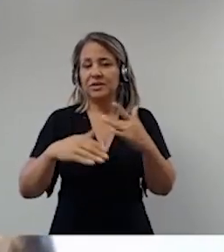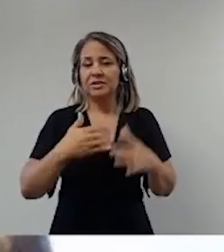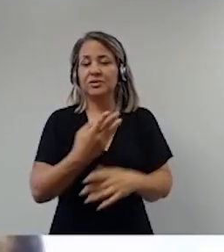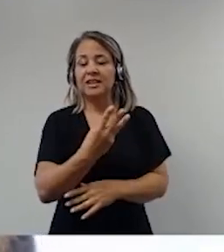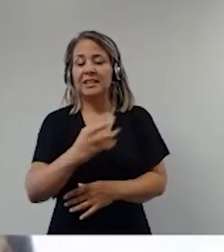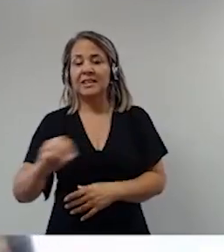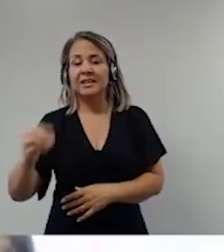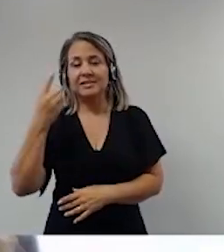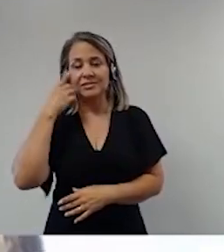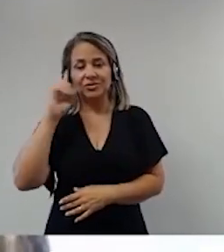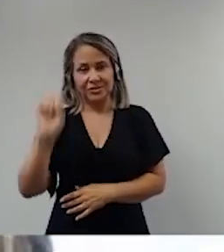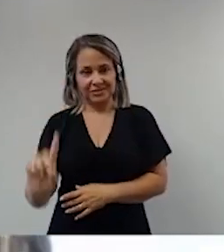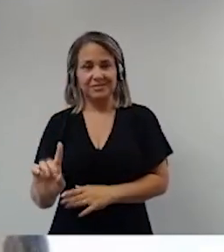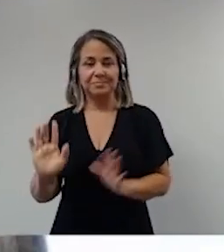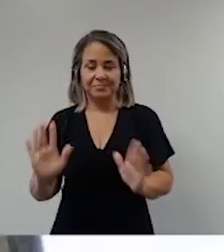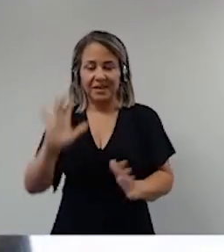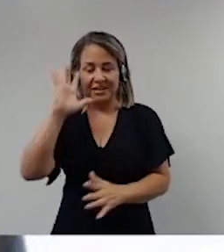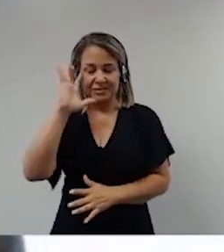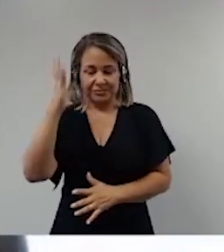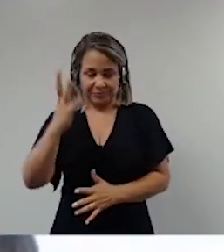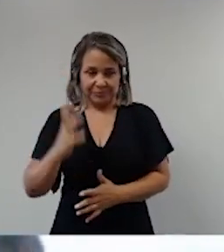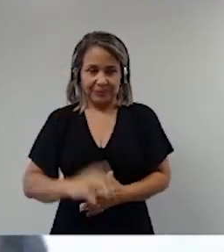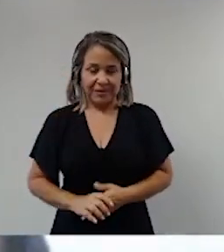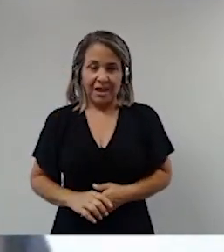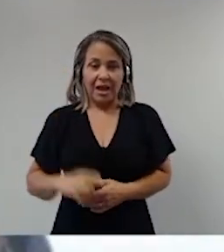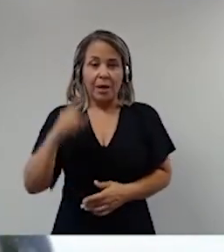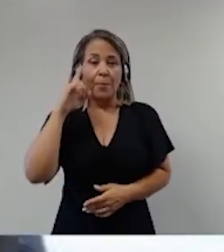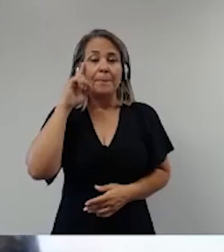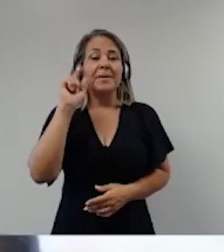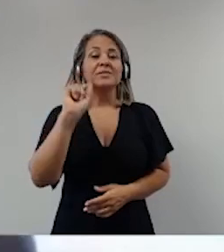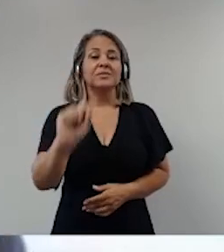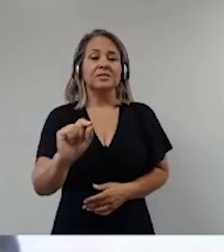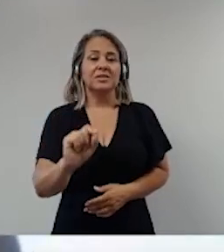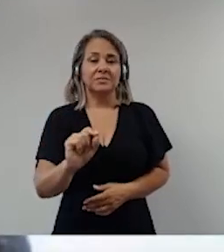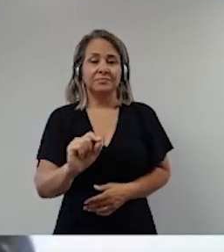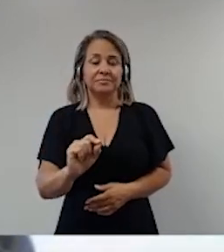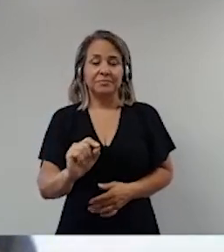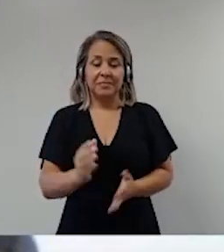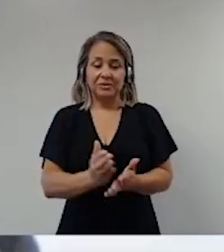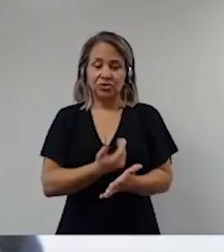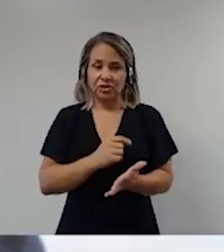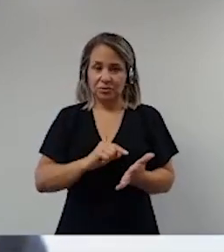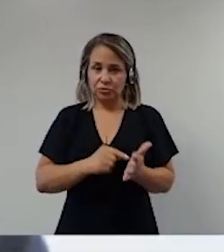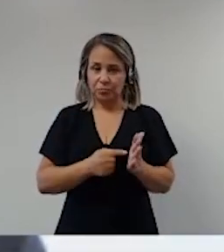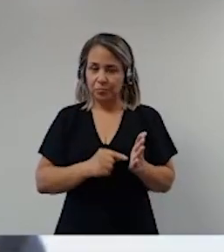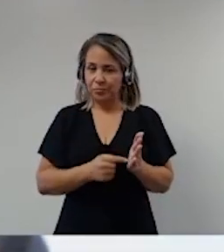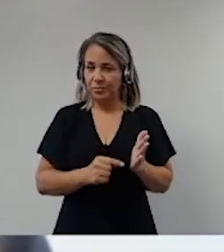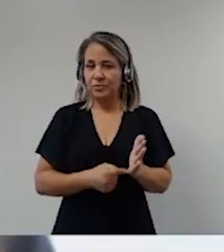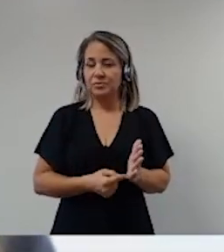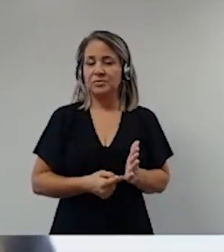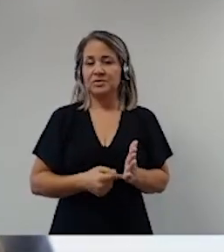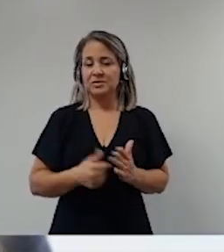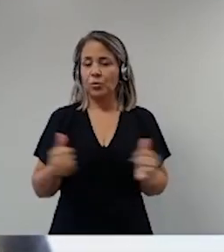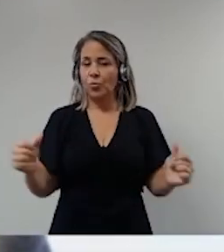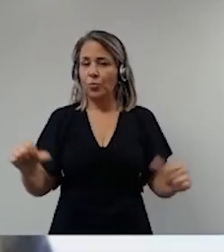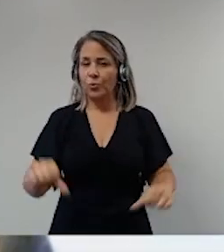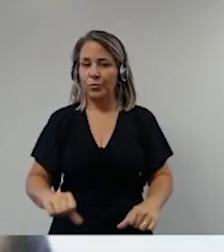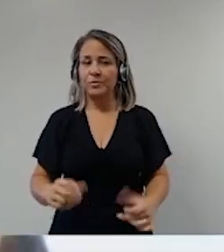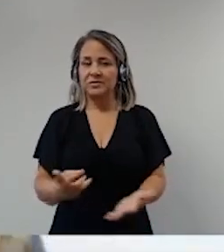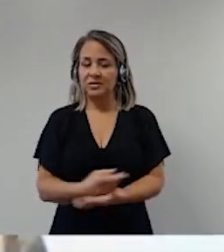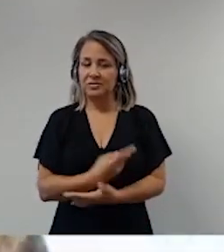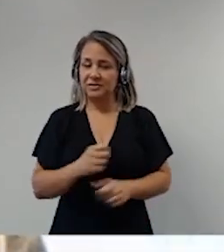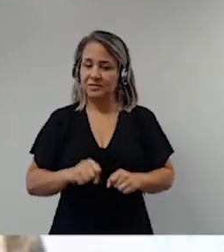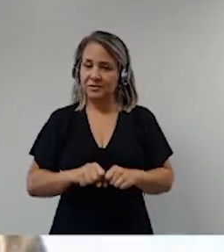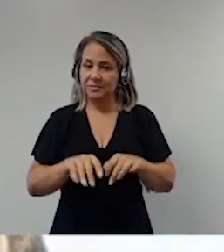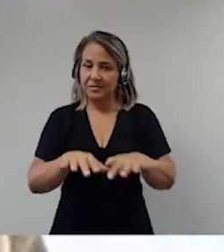30 dias. O que eu penso, obviamente, tirando os pontos que são negativos em relação à pandemia,